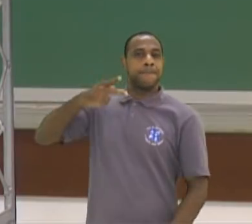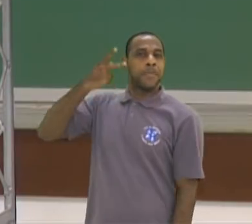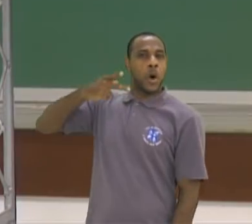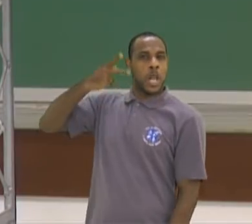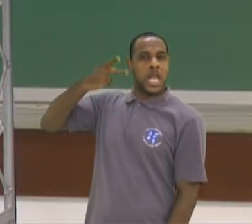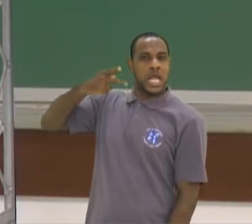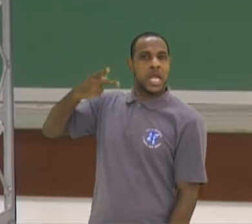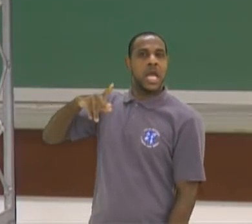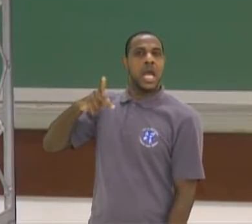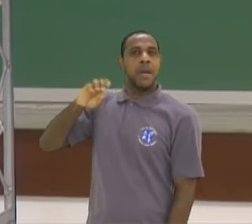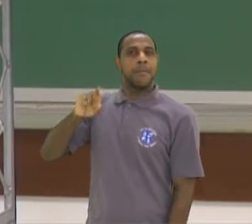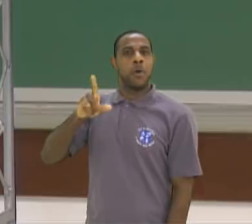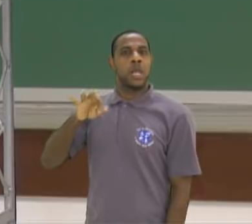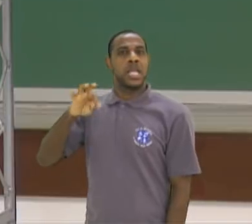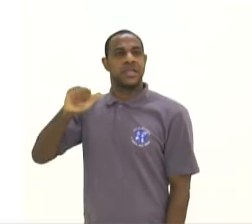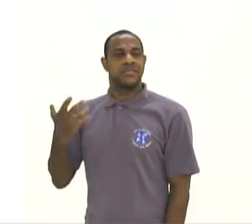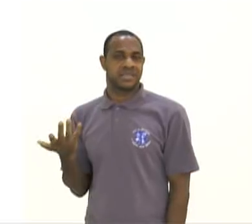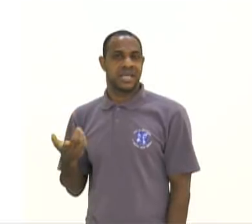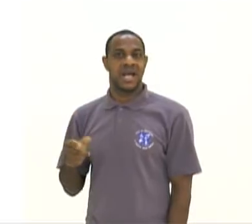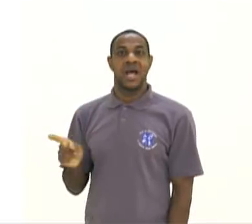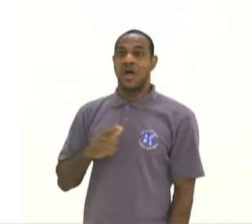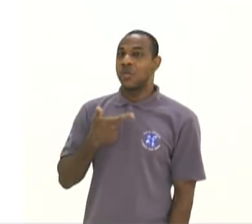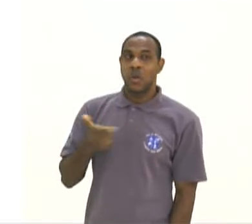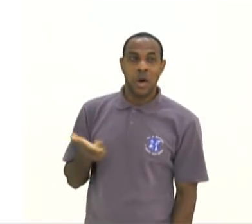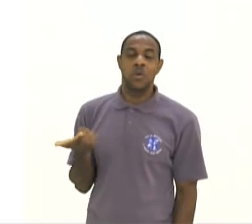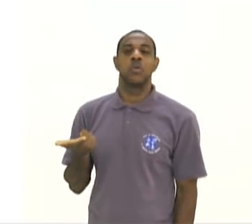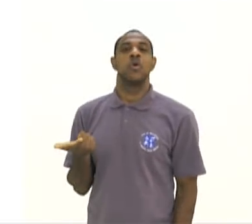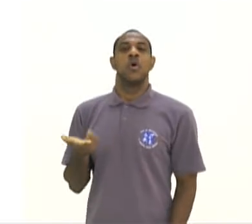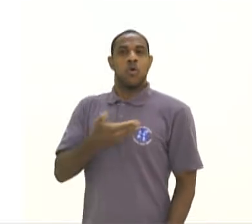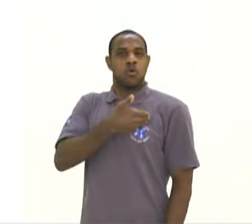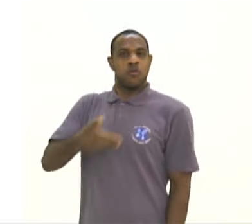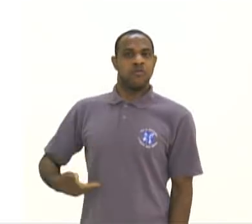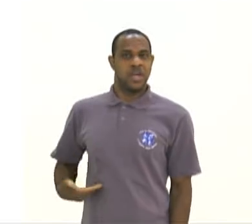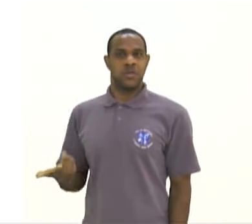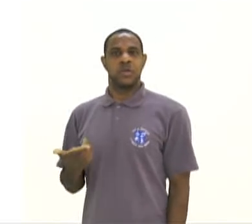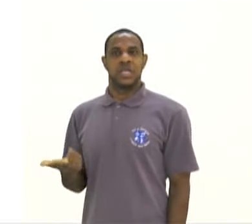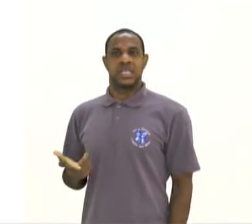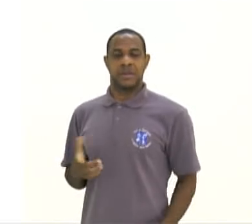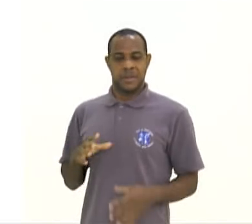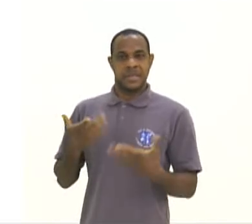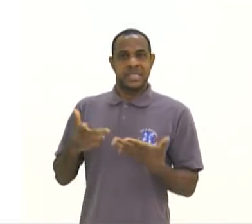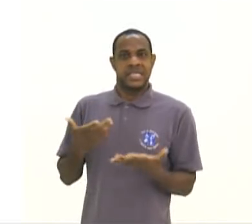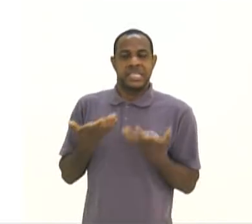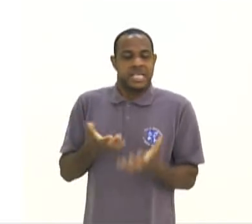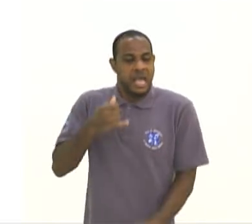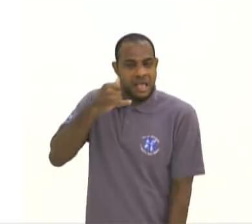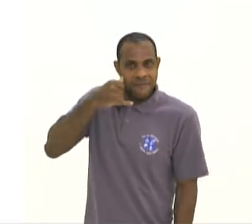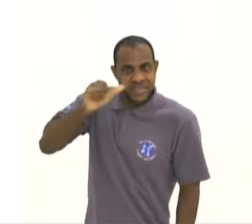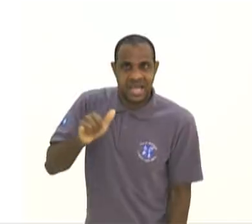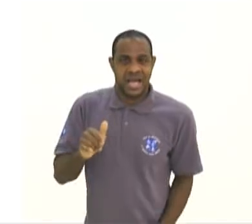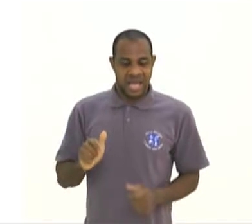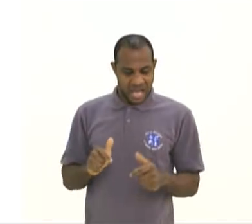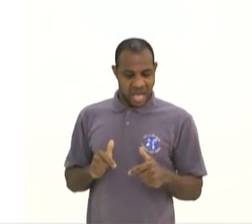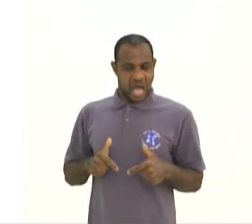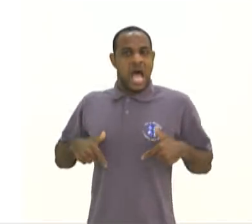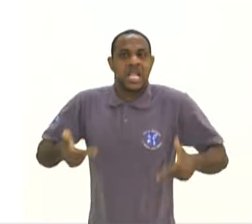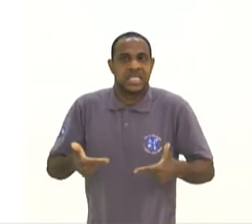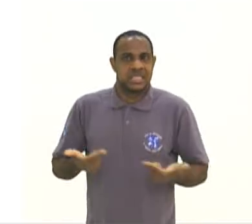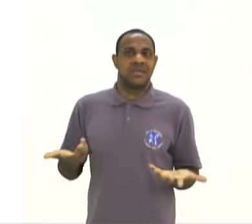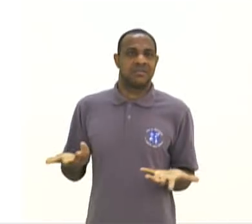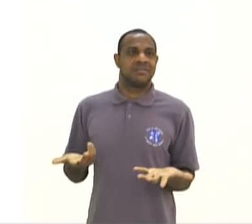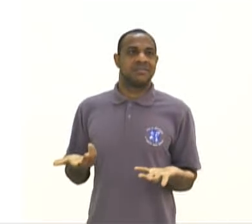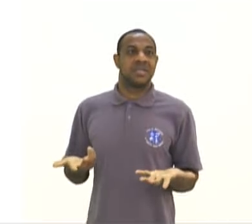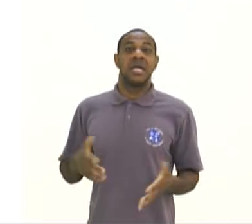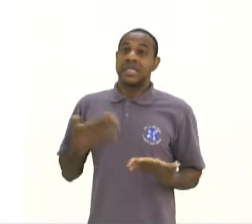se protegeu, então, de toda essa oposição, que tomou ações para evitar ações radicais. Então, o governo passou